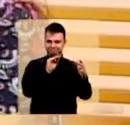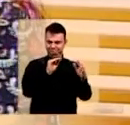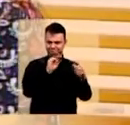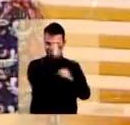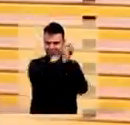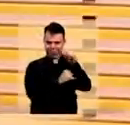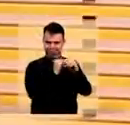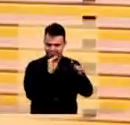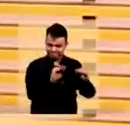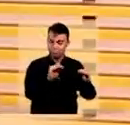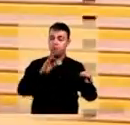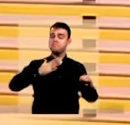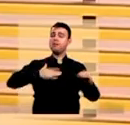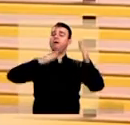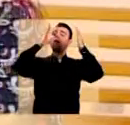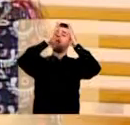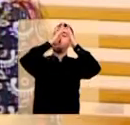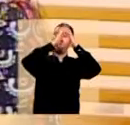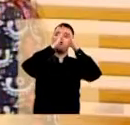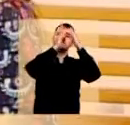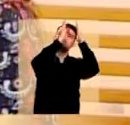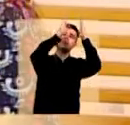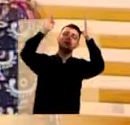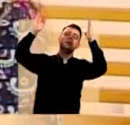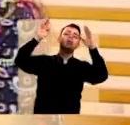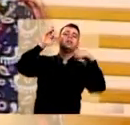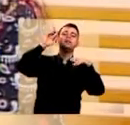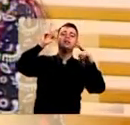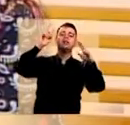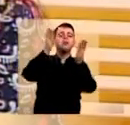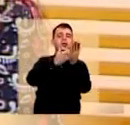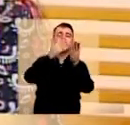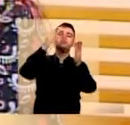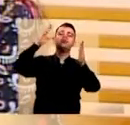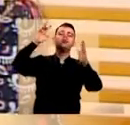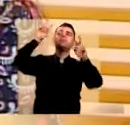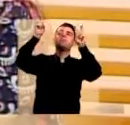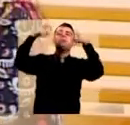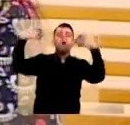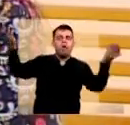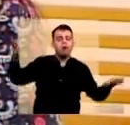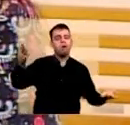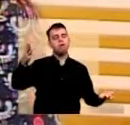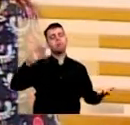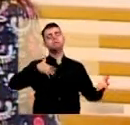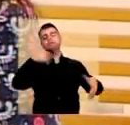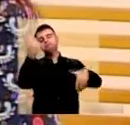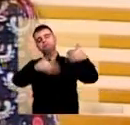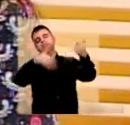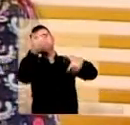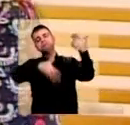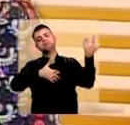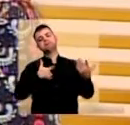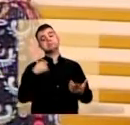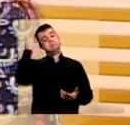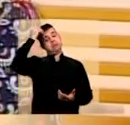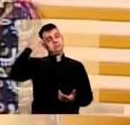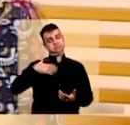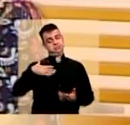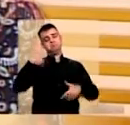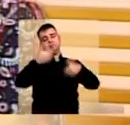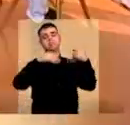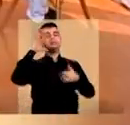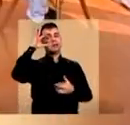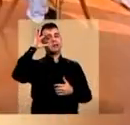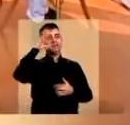às vezes, dos livros que eu tenho em casa, o que eu achei, né? E vou contando um pouco dessas experiências dentro do